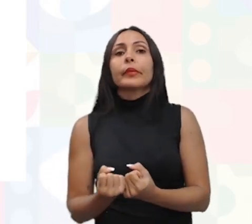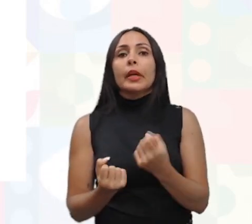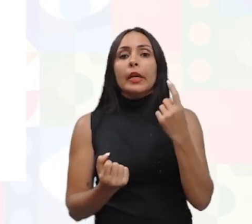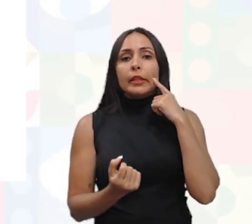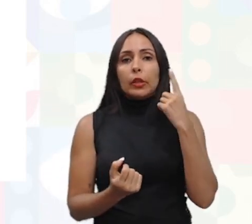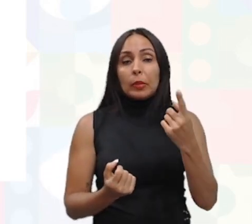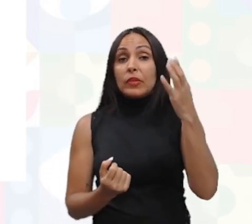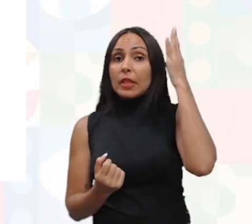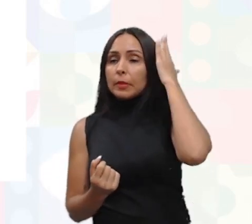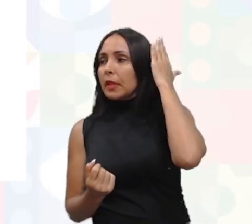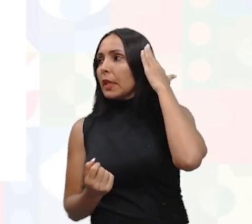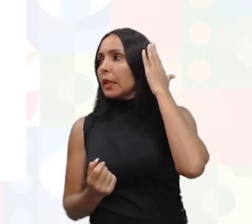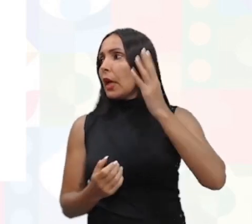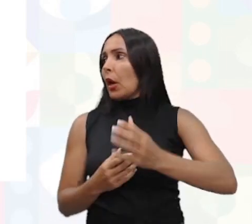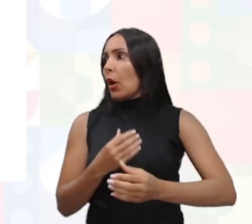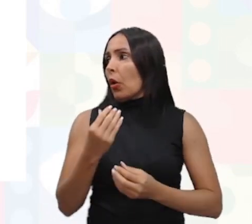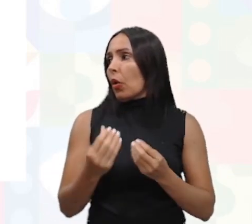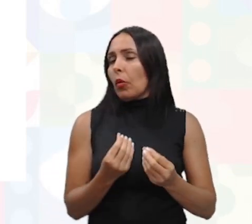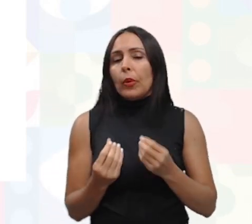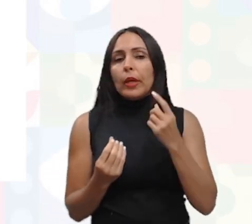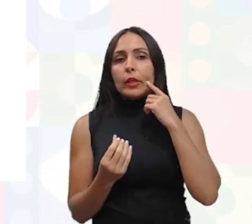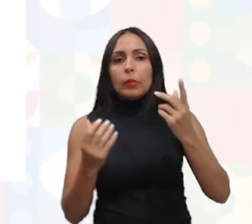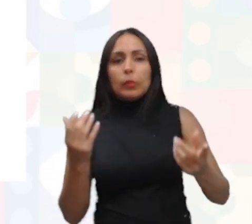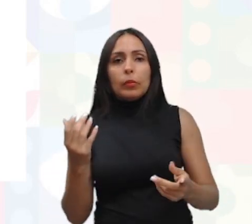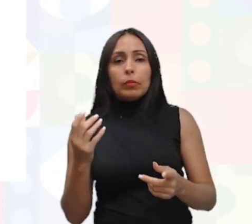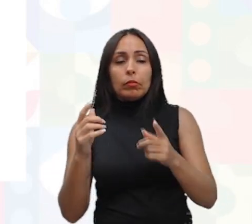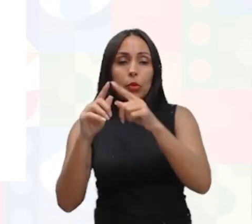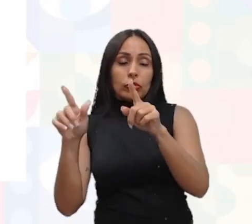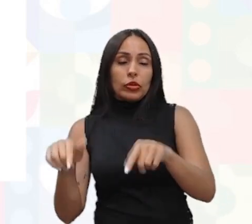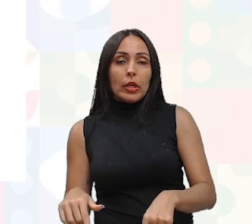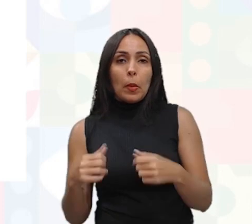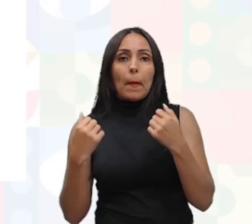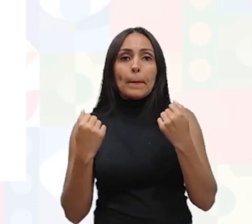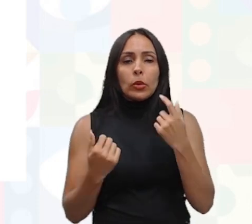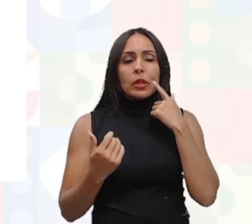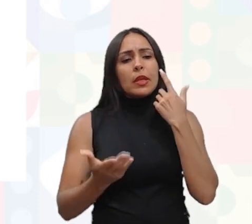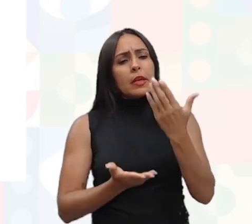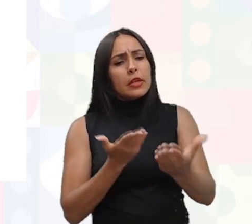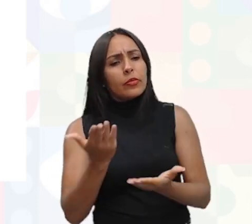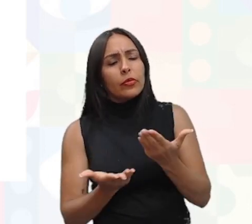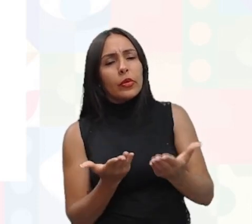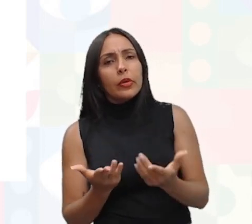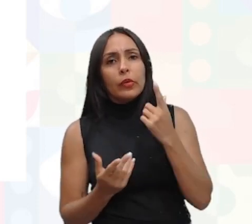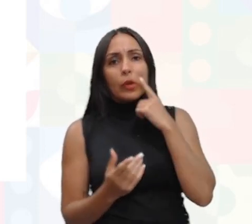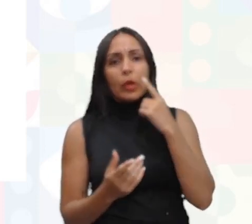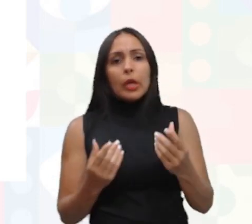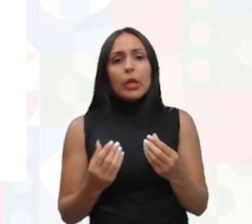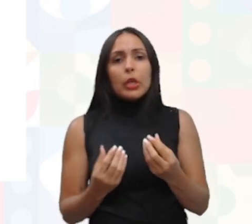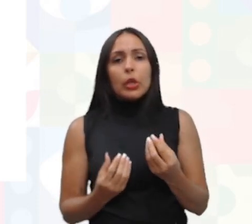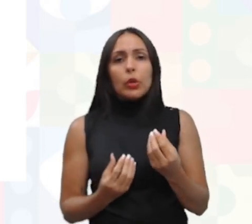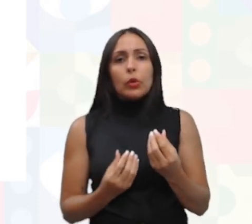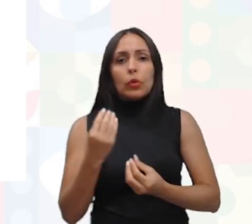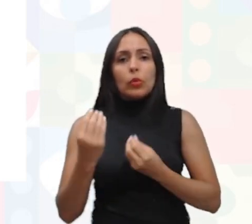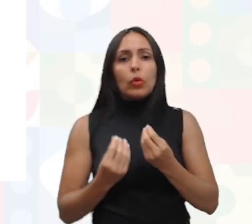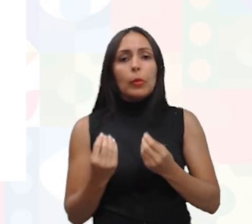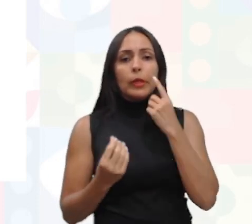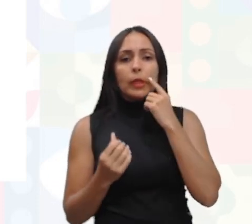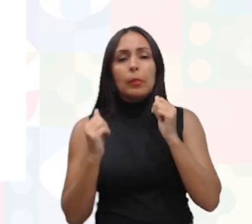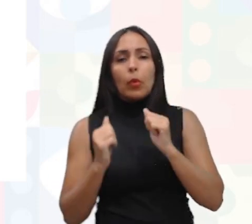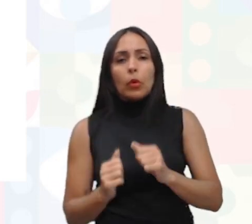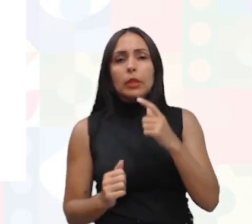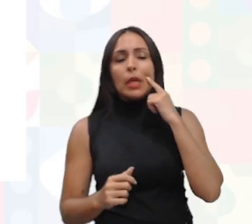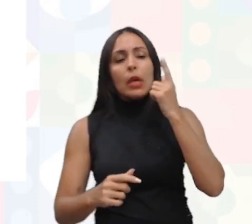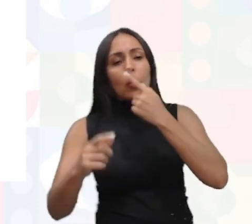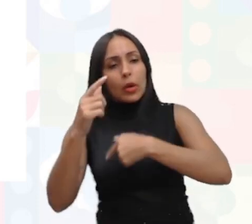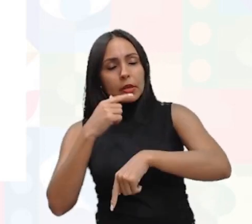entender como é que os projetos eles podem ser desenvolvidos e como esses recursos podem serem